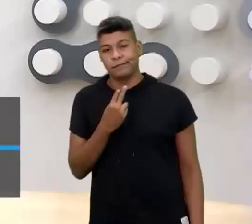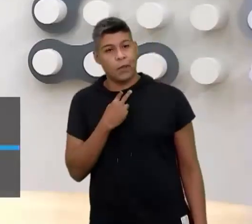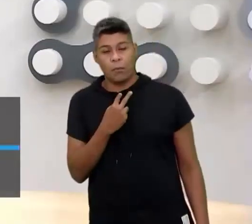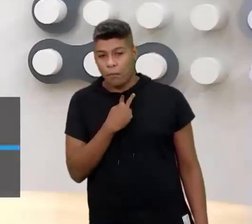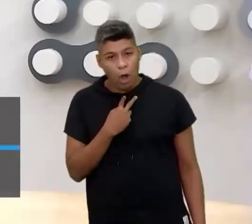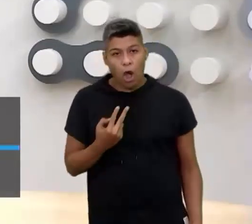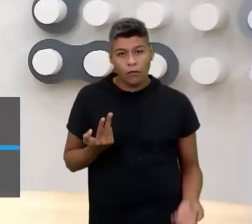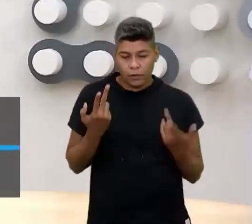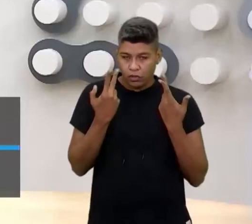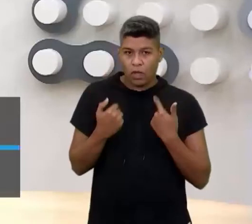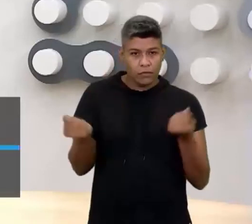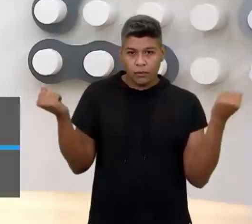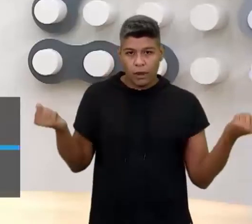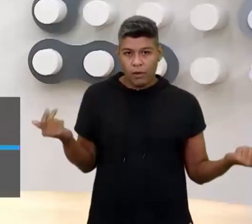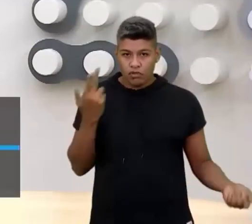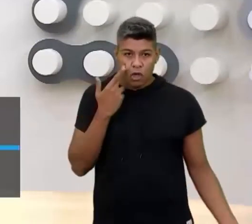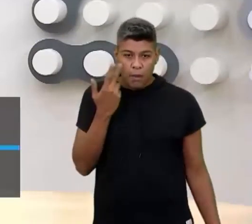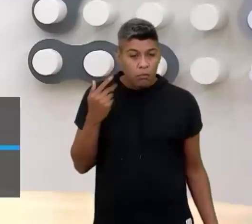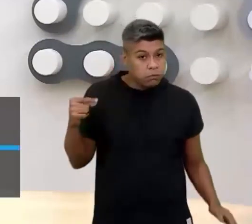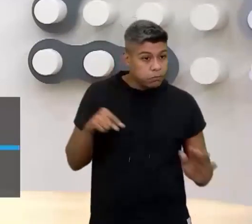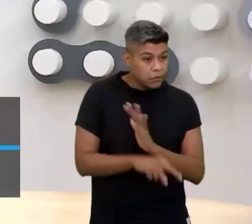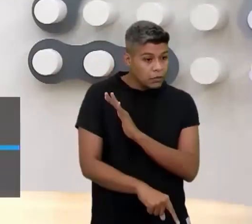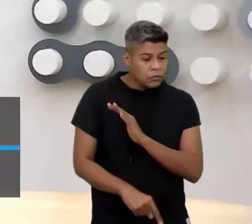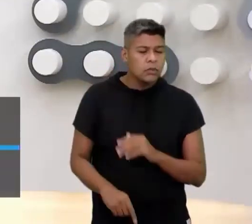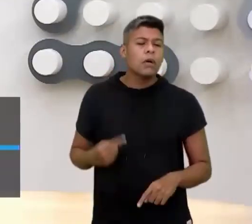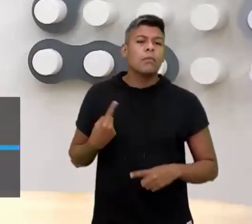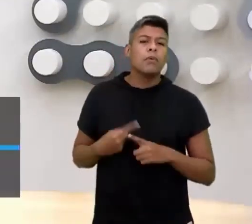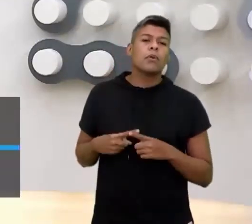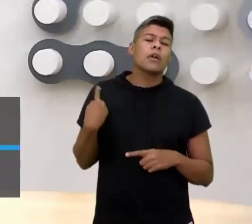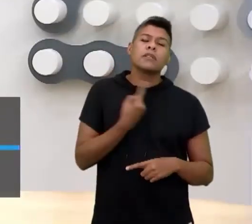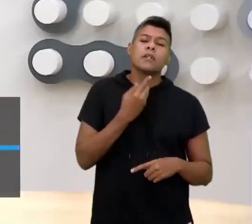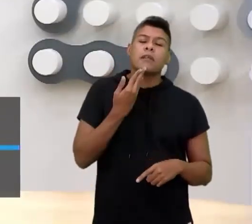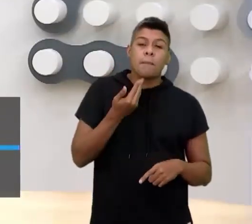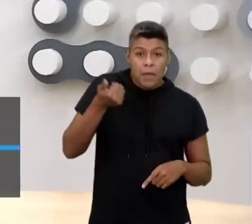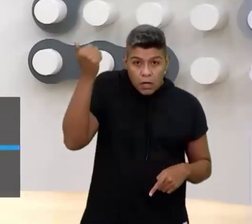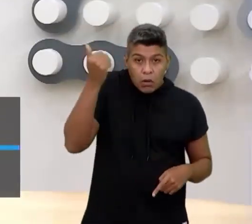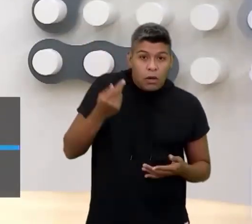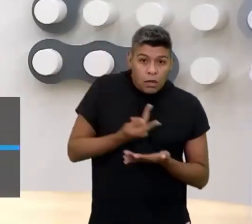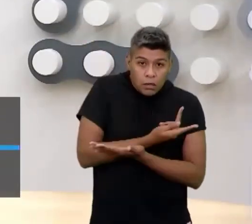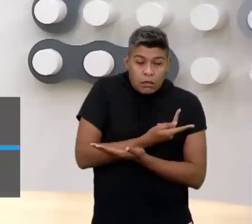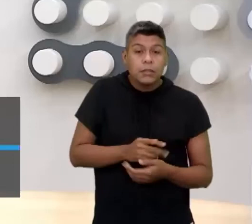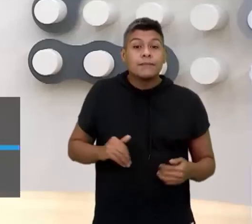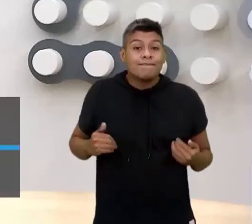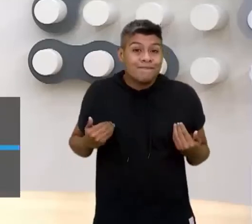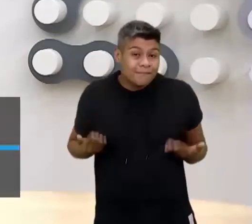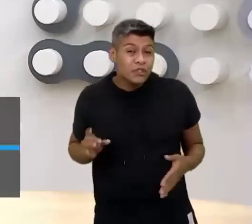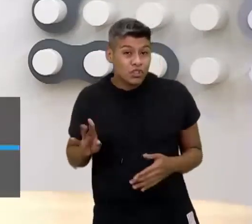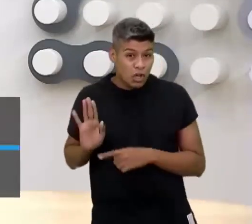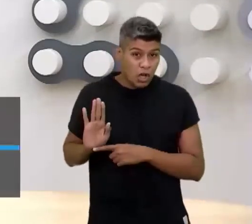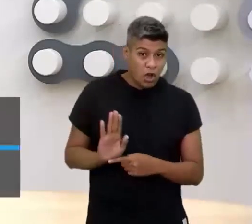considerado uma coisa normal. Aí vem aquela pergunta, né? O que a gente pode fazer para melhorar essa situação? Será que é